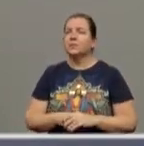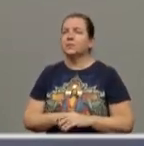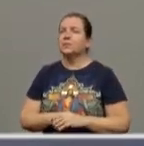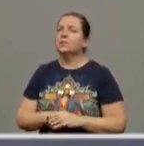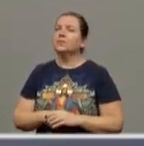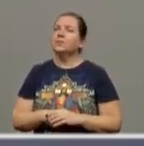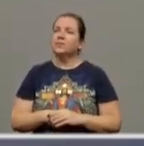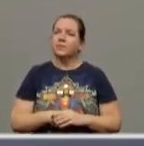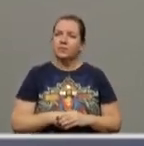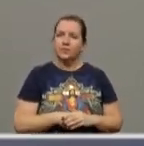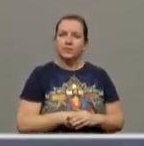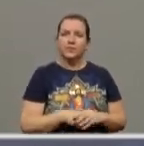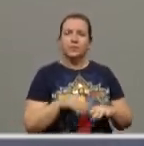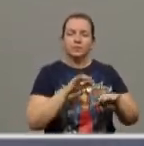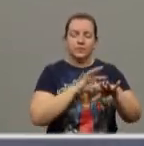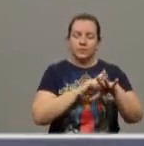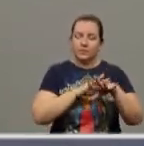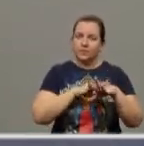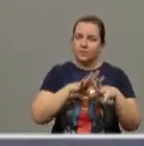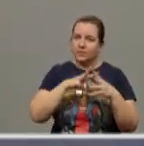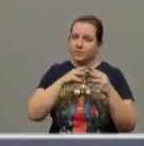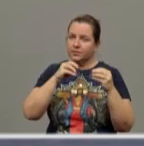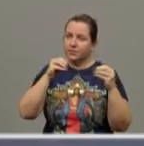sara-me com teu amor,